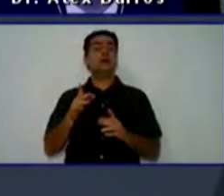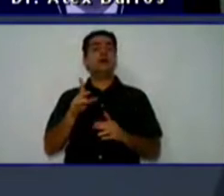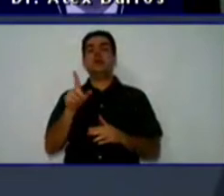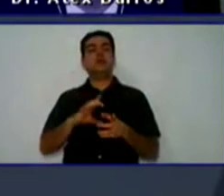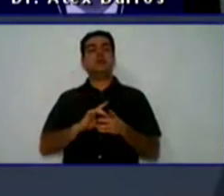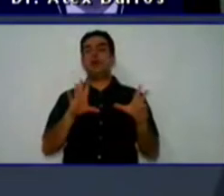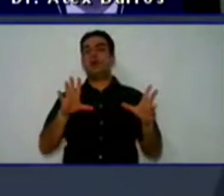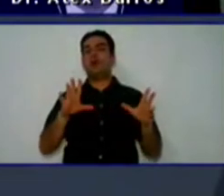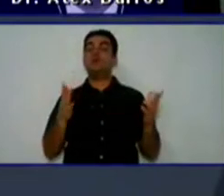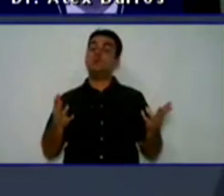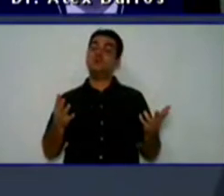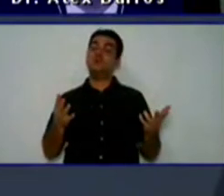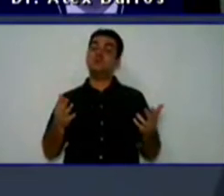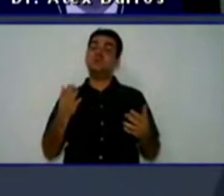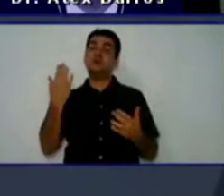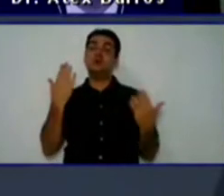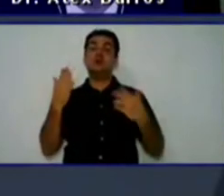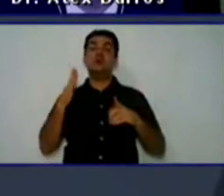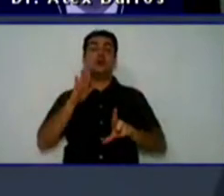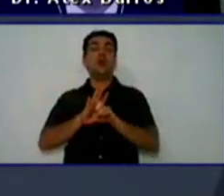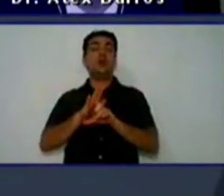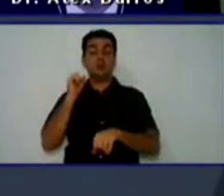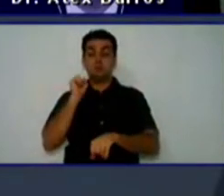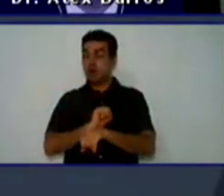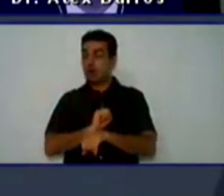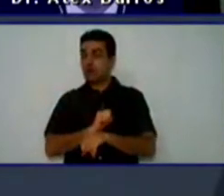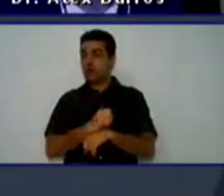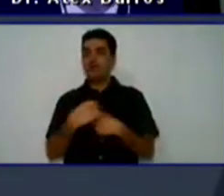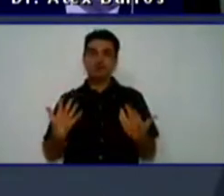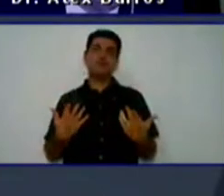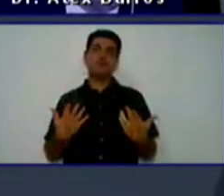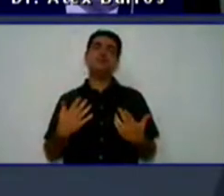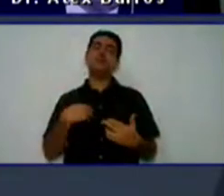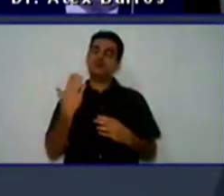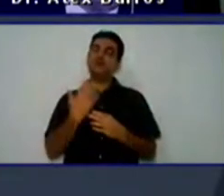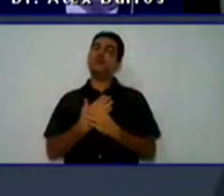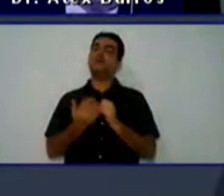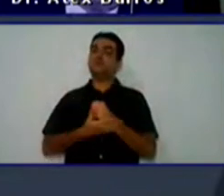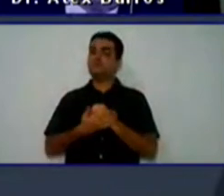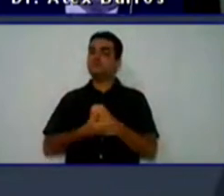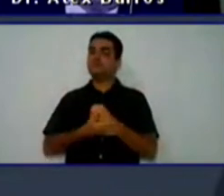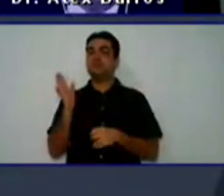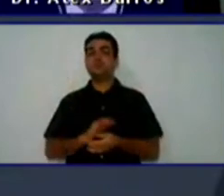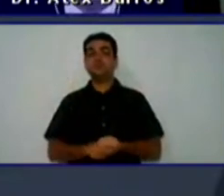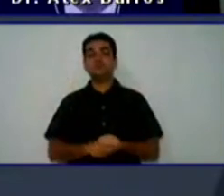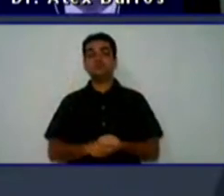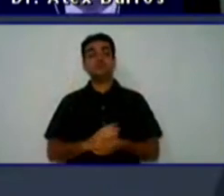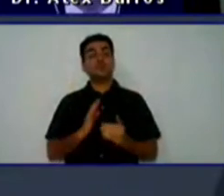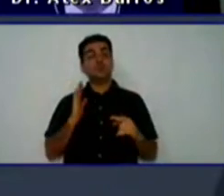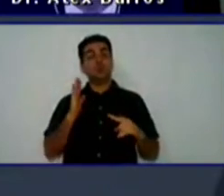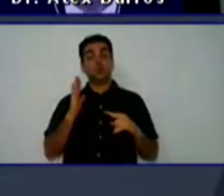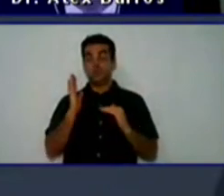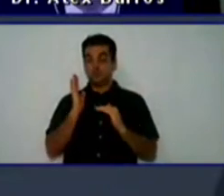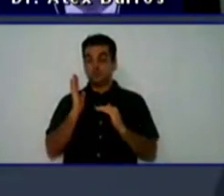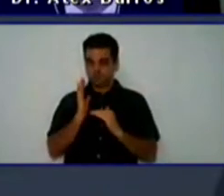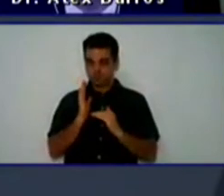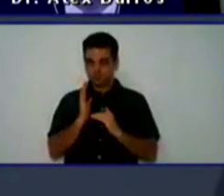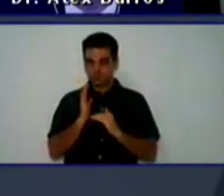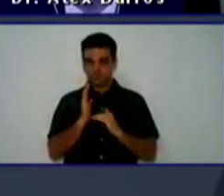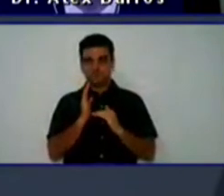GREI, decotando-se tal determinação e também cito precedentes nesse sentido. E o último item da